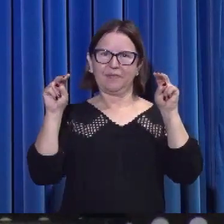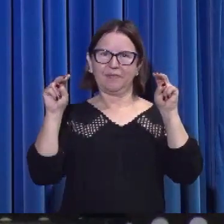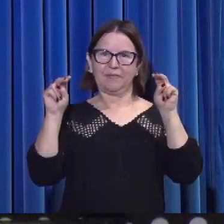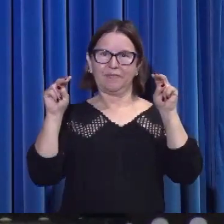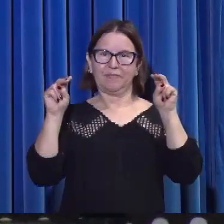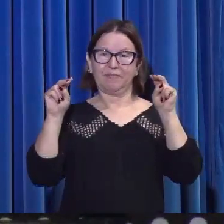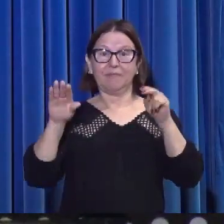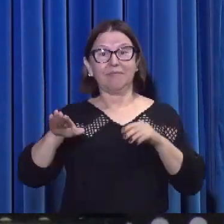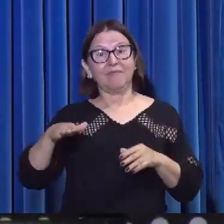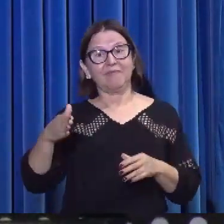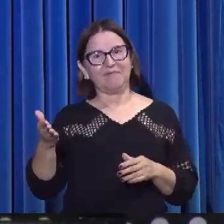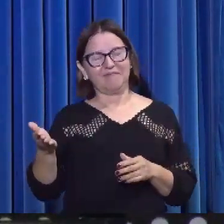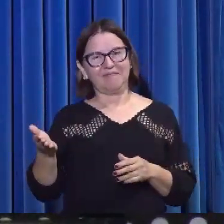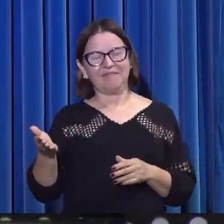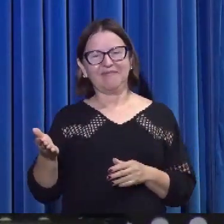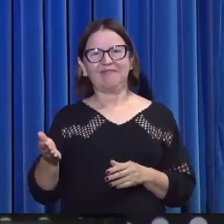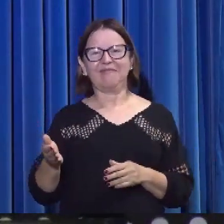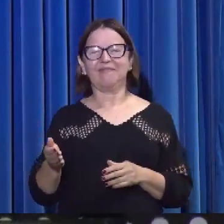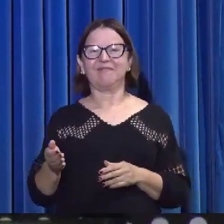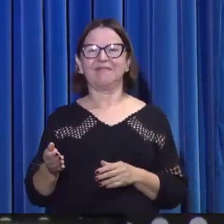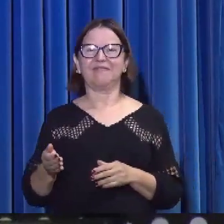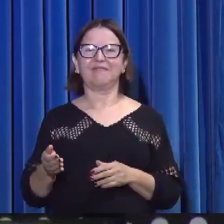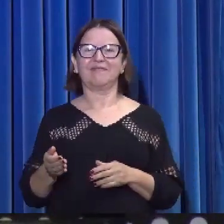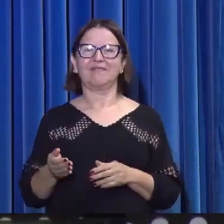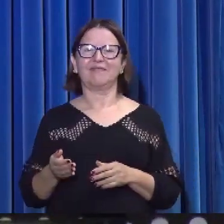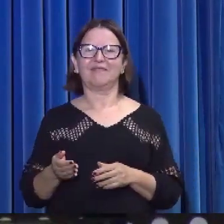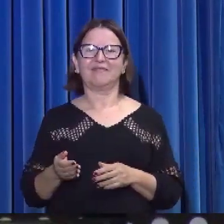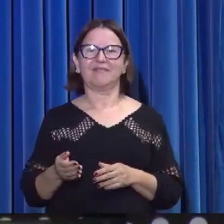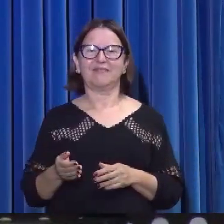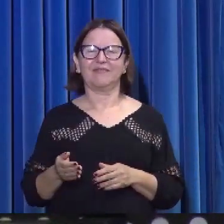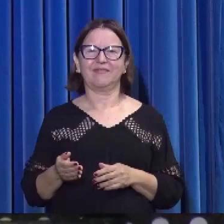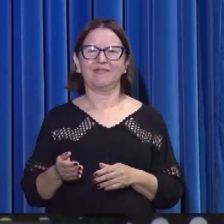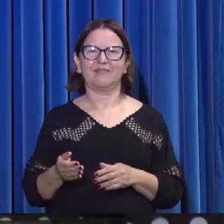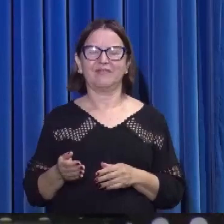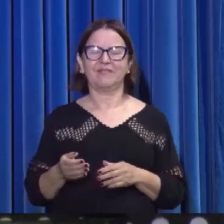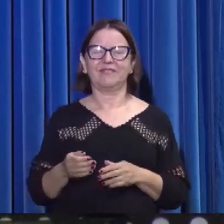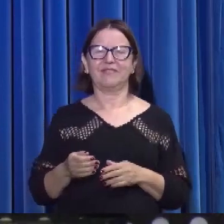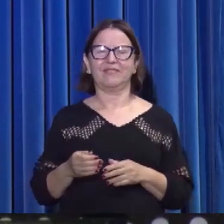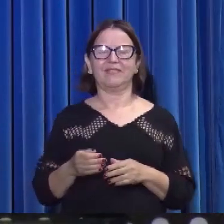portanto, e Deus me chamou a atenção já